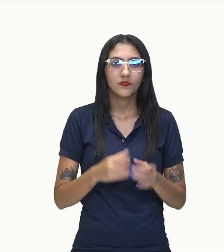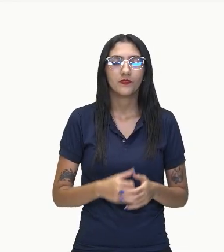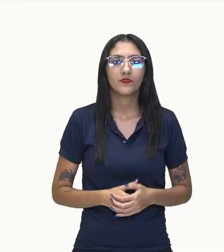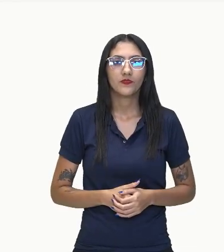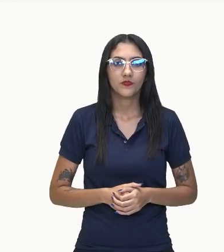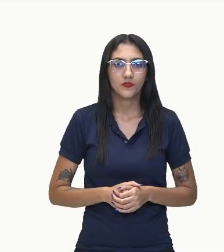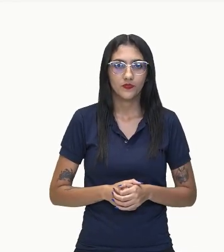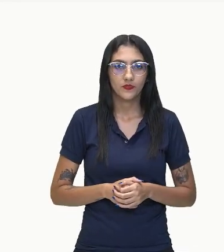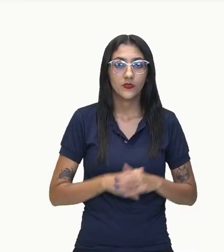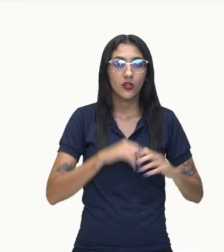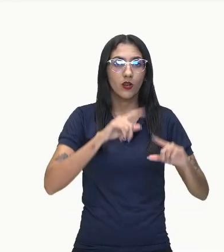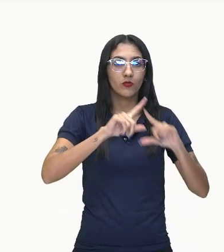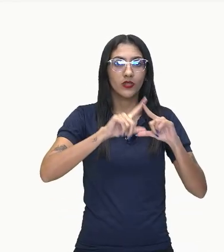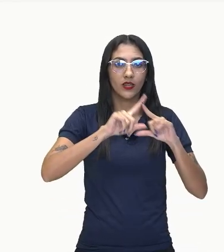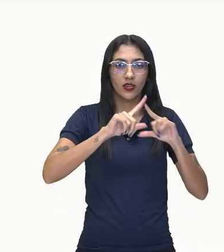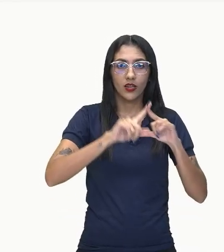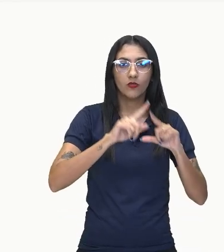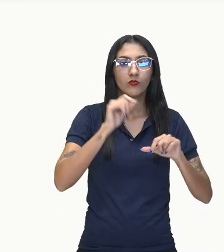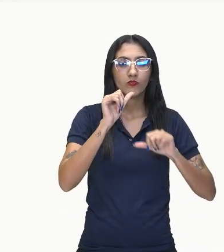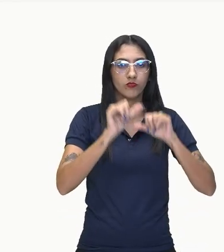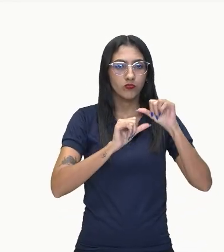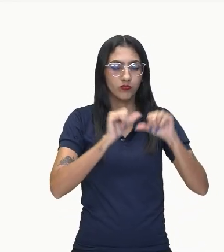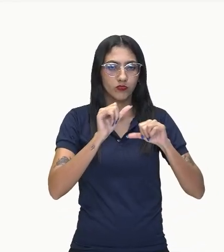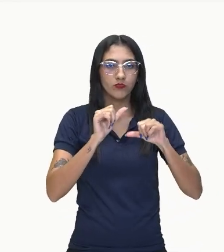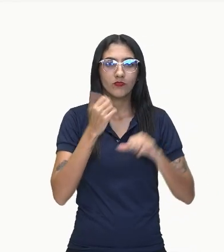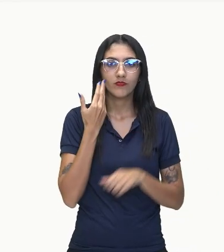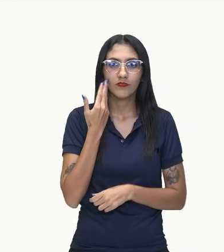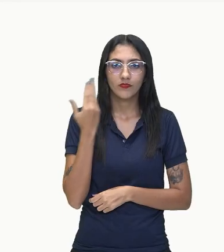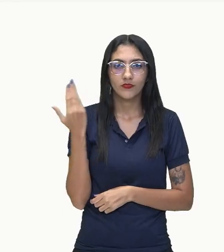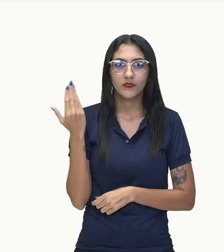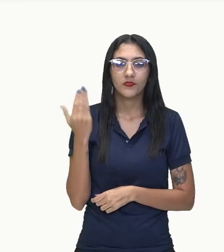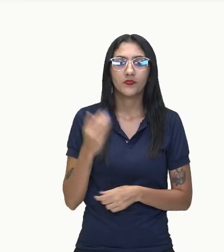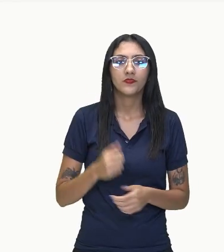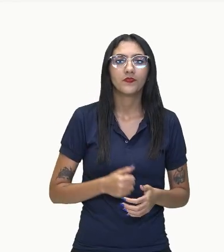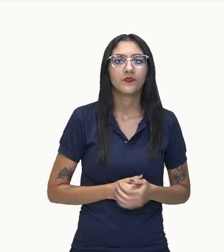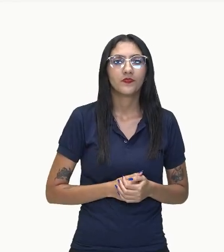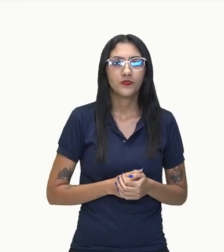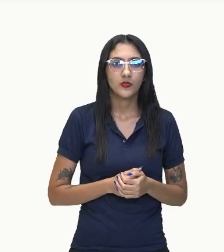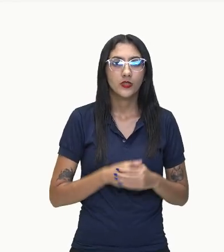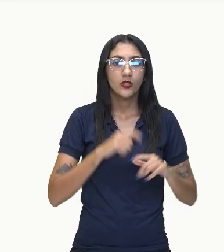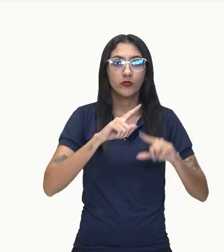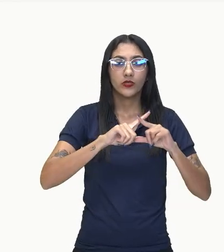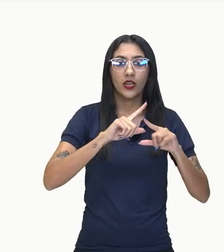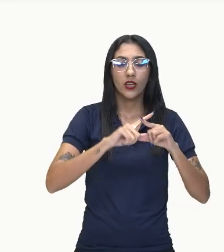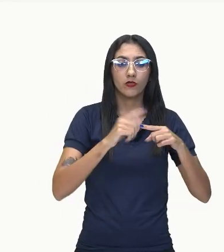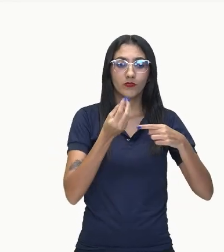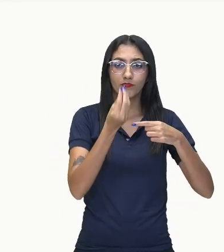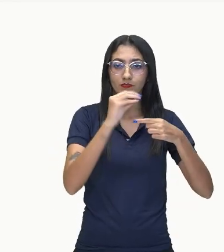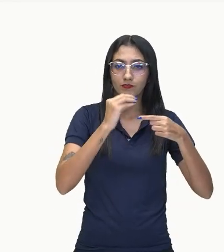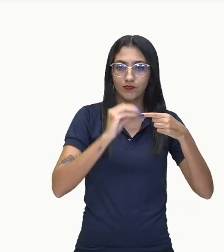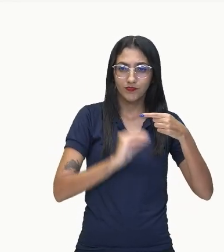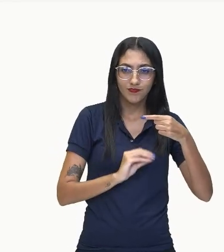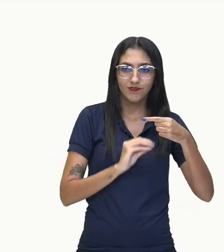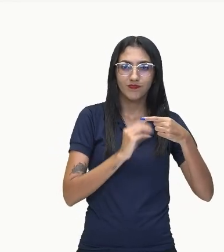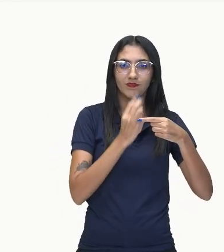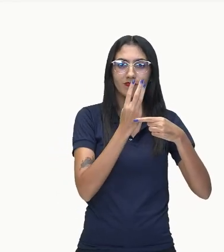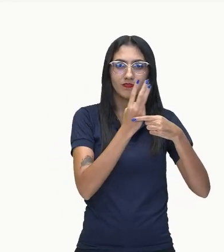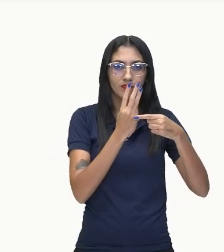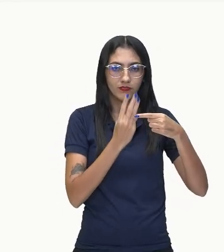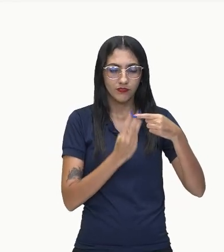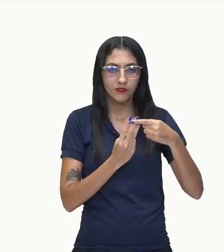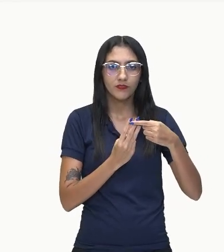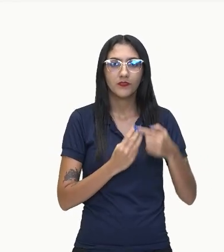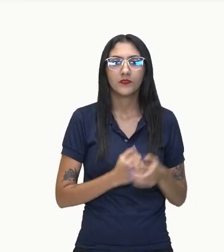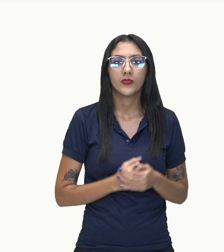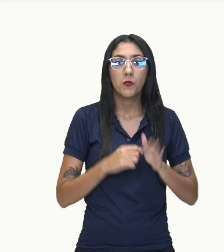Calculamos o delta, substituindo os valores. Então, olha só, o delta vai ser 3 sobre 2 ao quadrado,